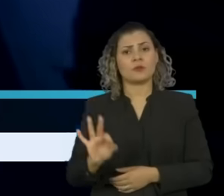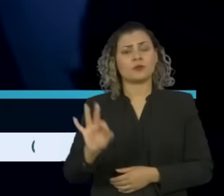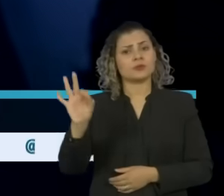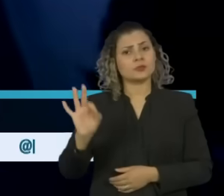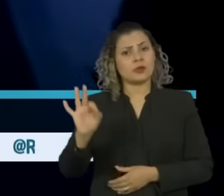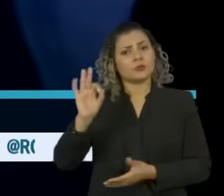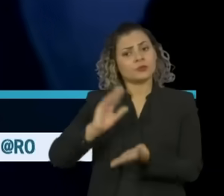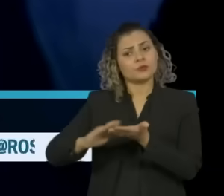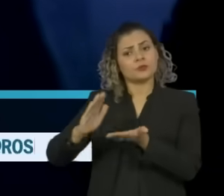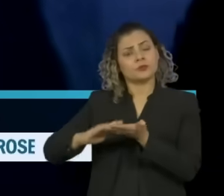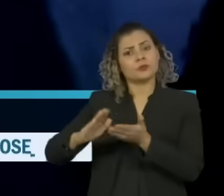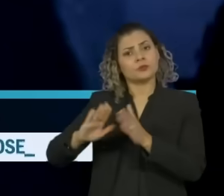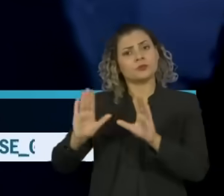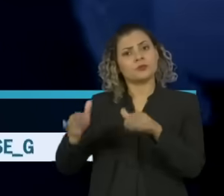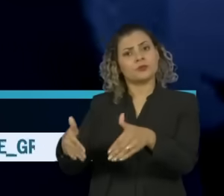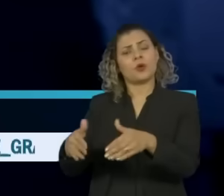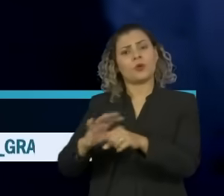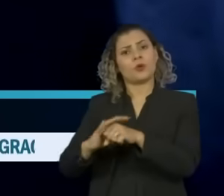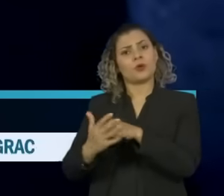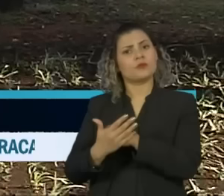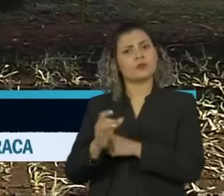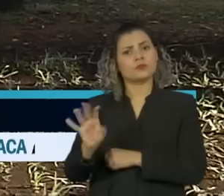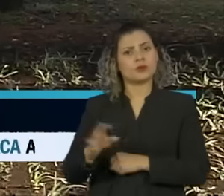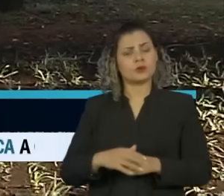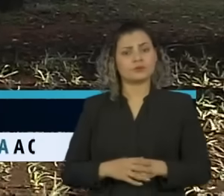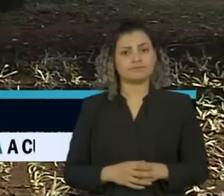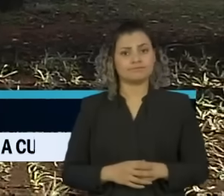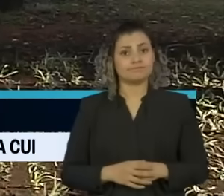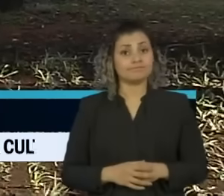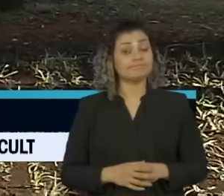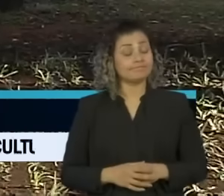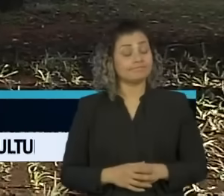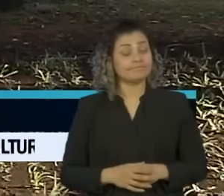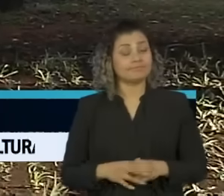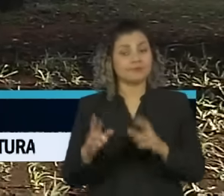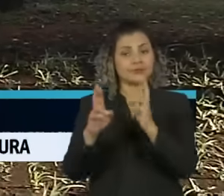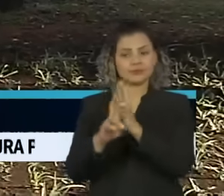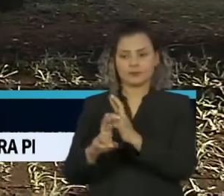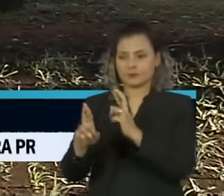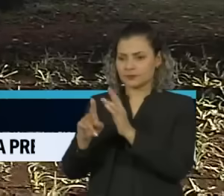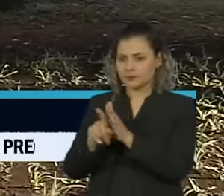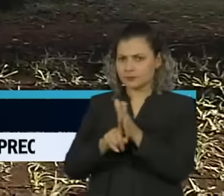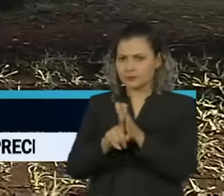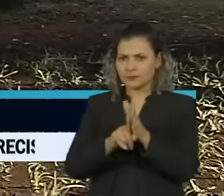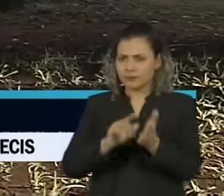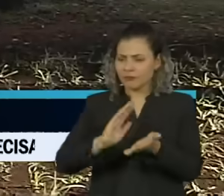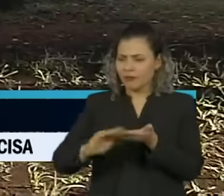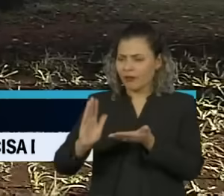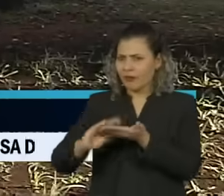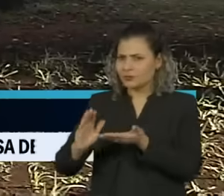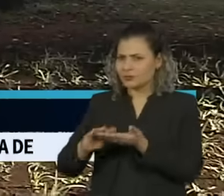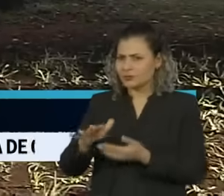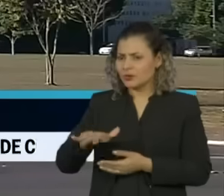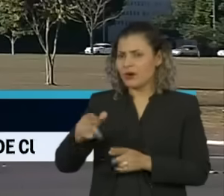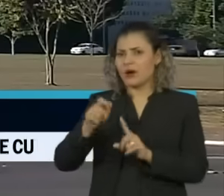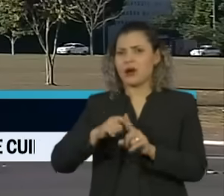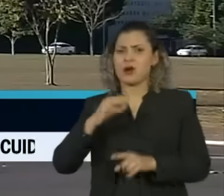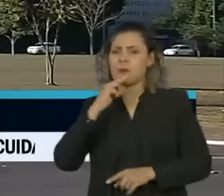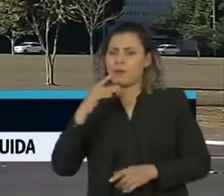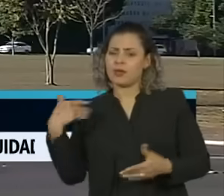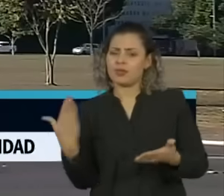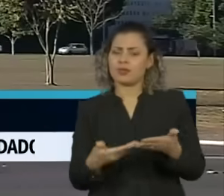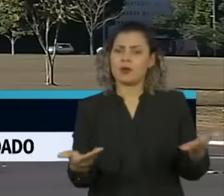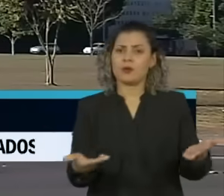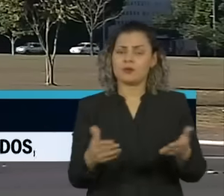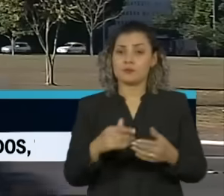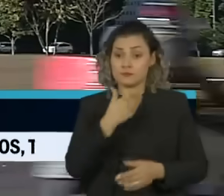valor destinado ao combate ao novo coronavírus. A análise abrange os gastos da pasta desde março, quando o